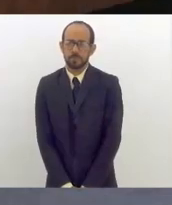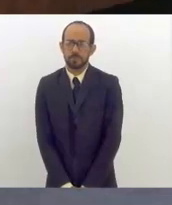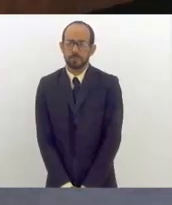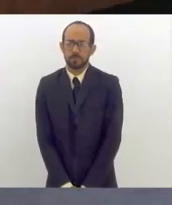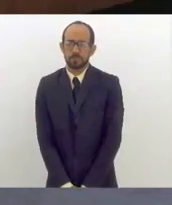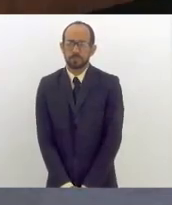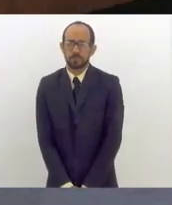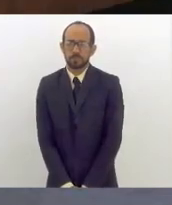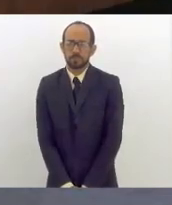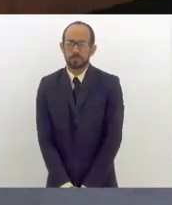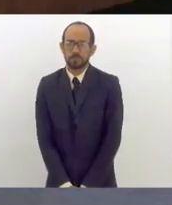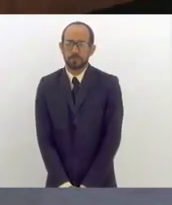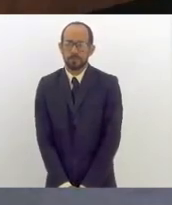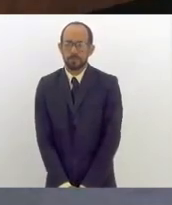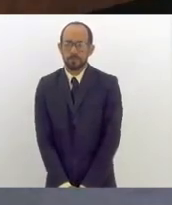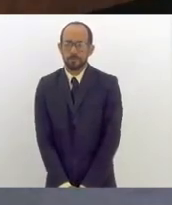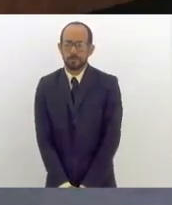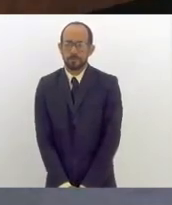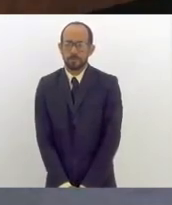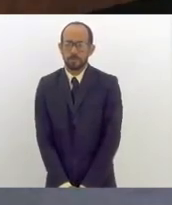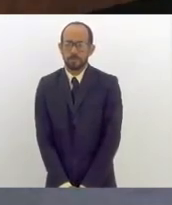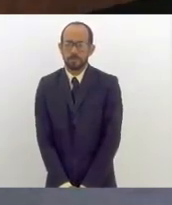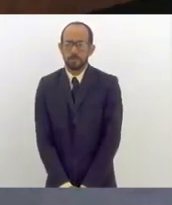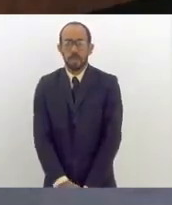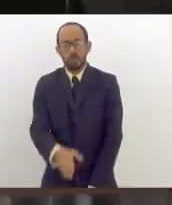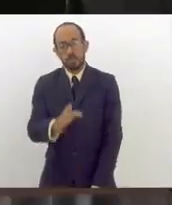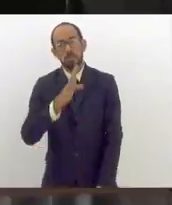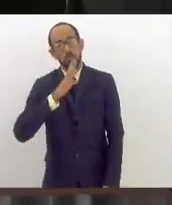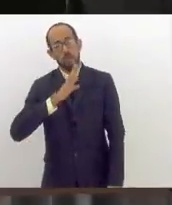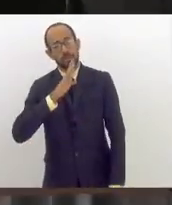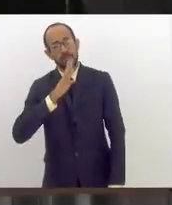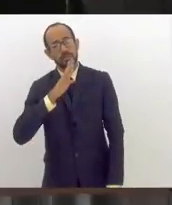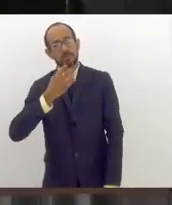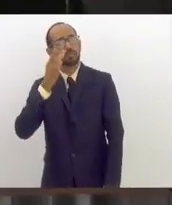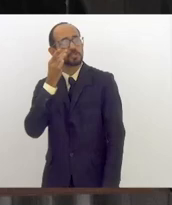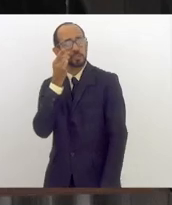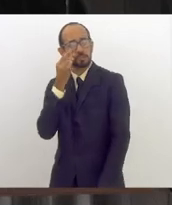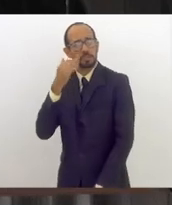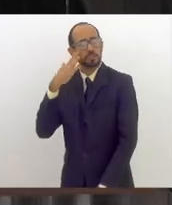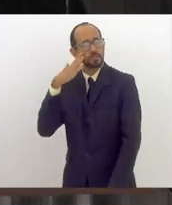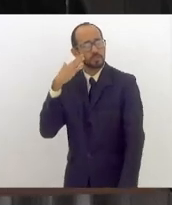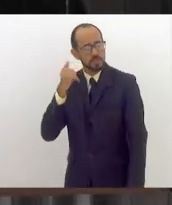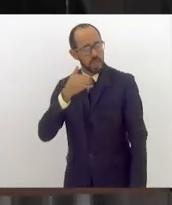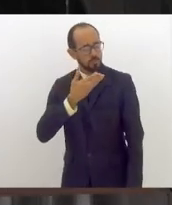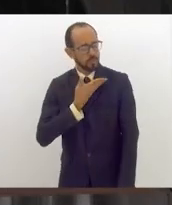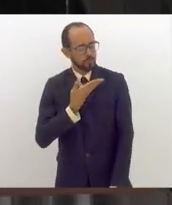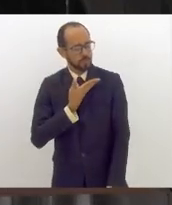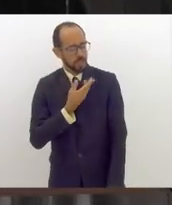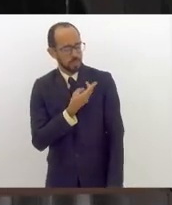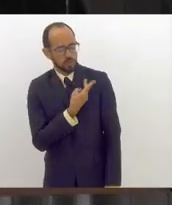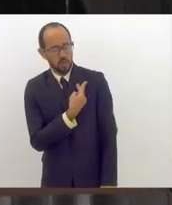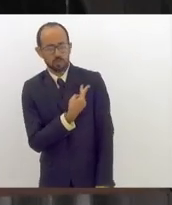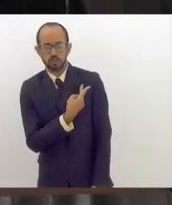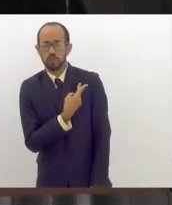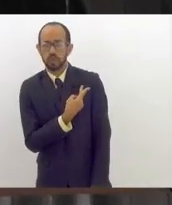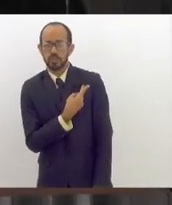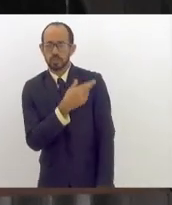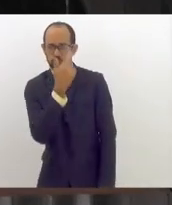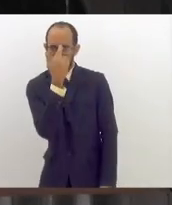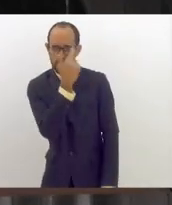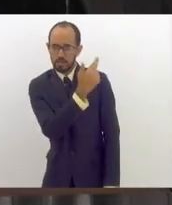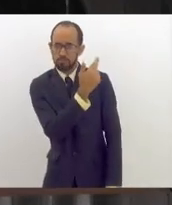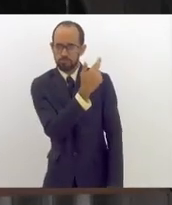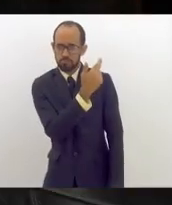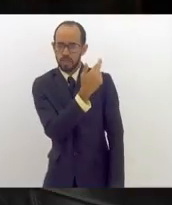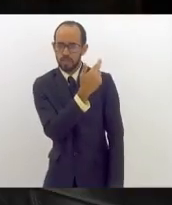e eu quem nos conhece mais de perto sabe do tamanho da nossa amizade do tamanho do respeito que